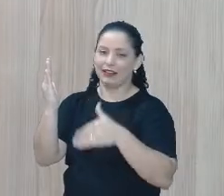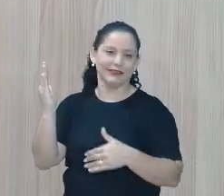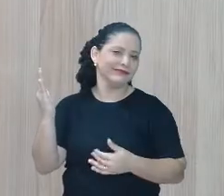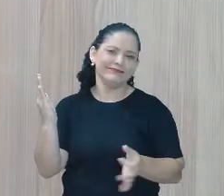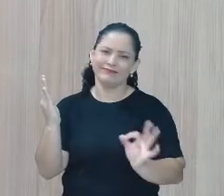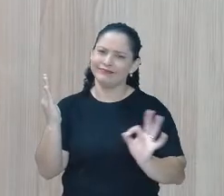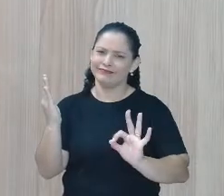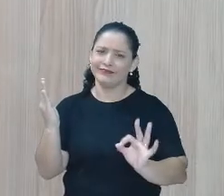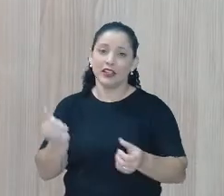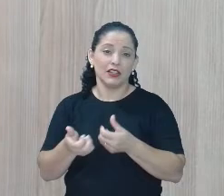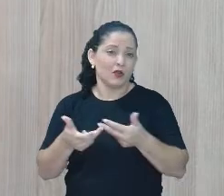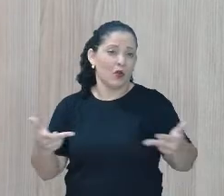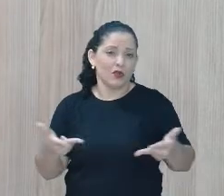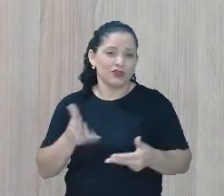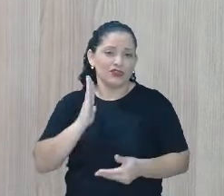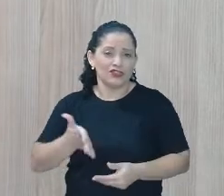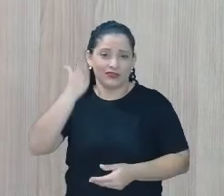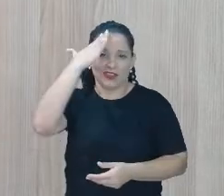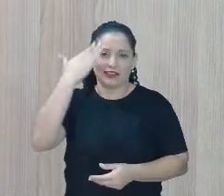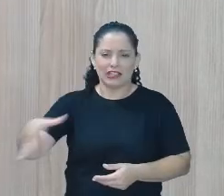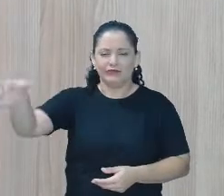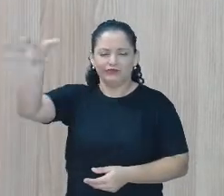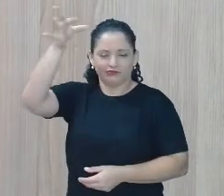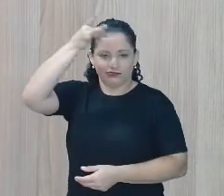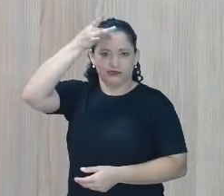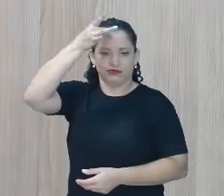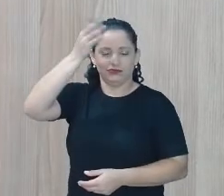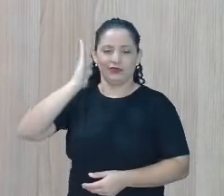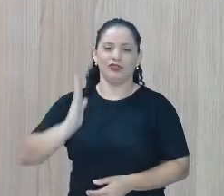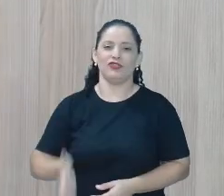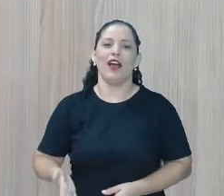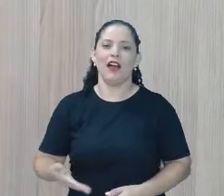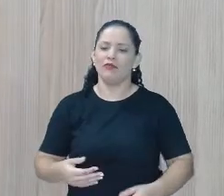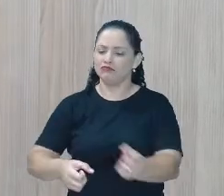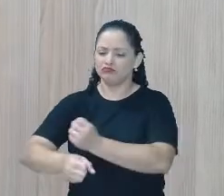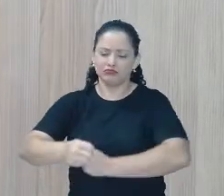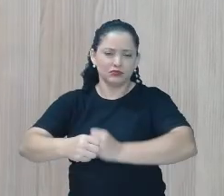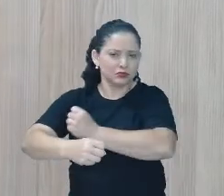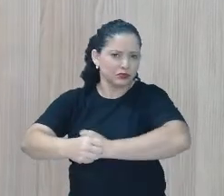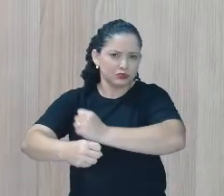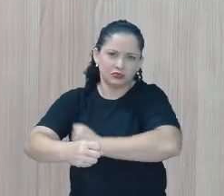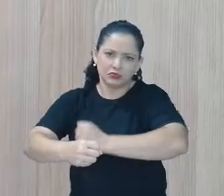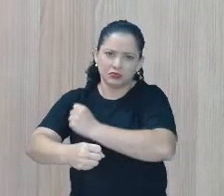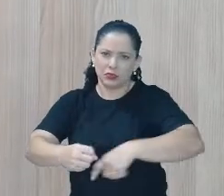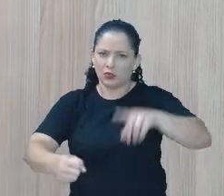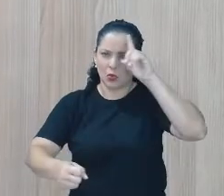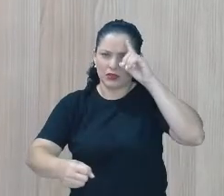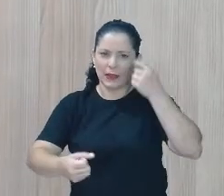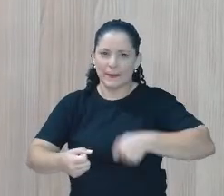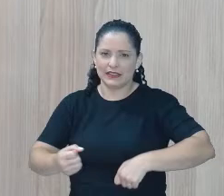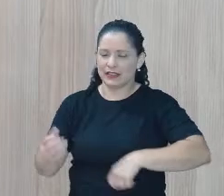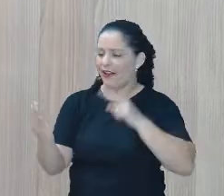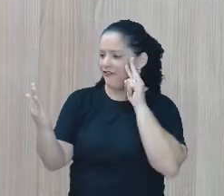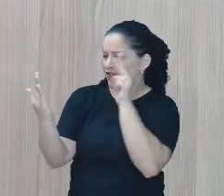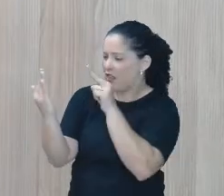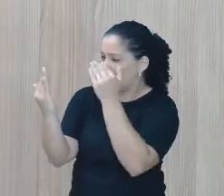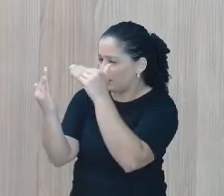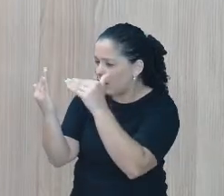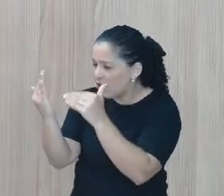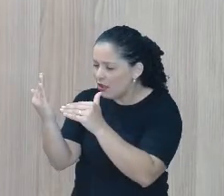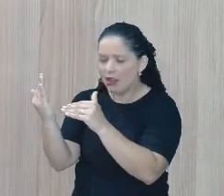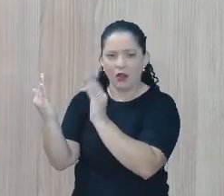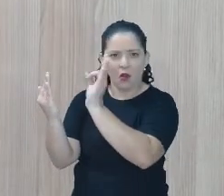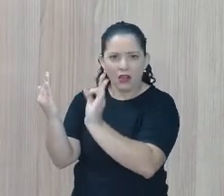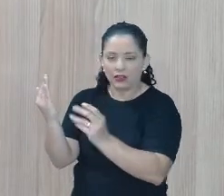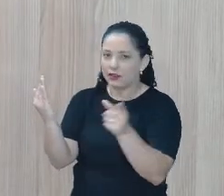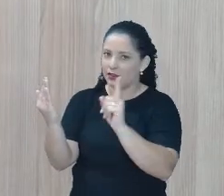não preciso de receita mais, né? Eu sei, muitas coisas eu faço os alimentos do dia a dia que não precisa mais de receita,